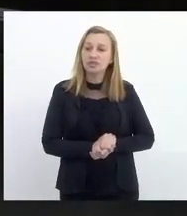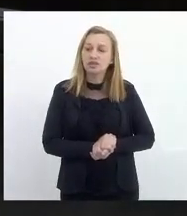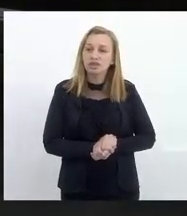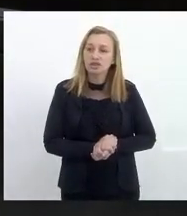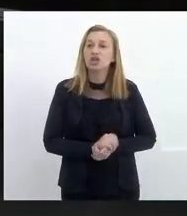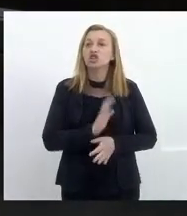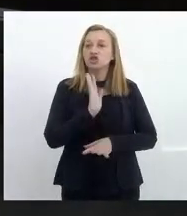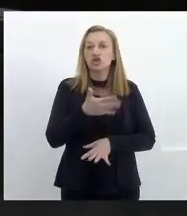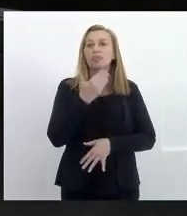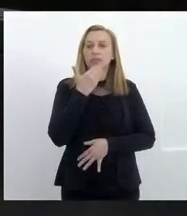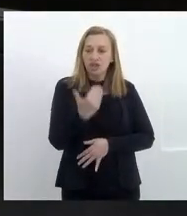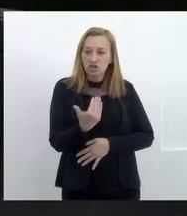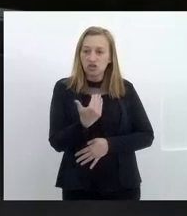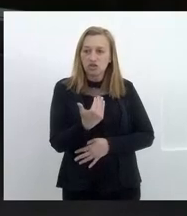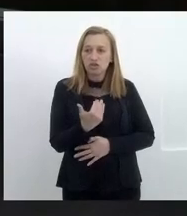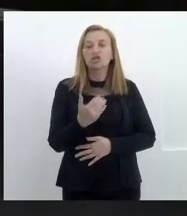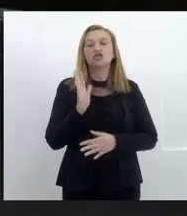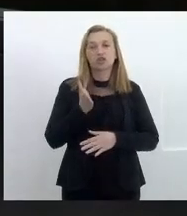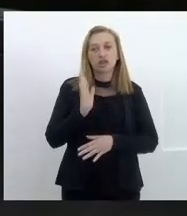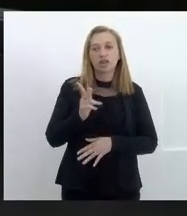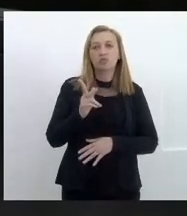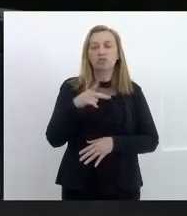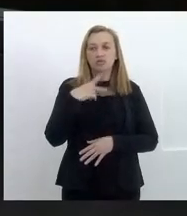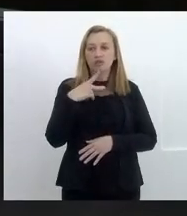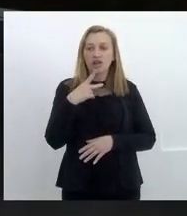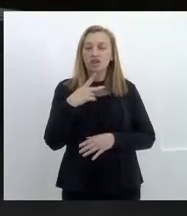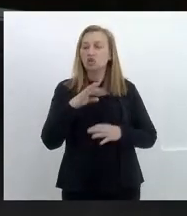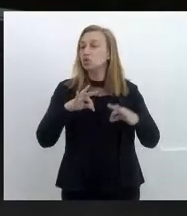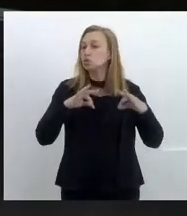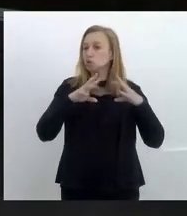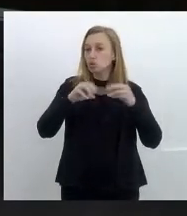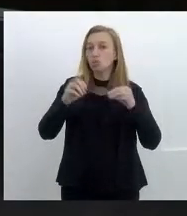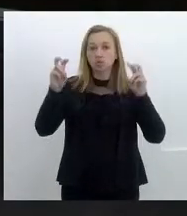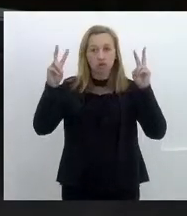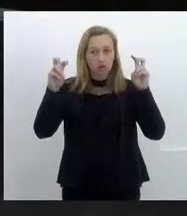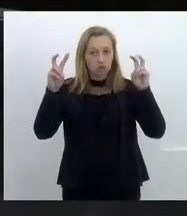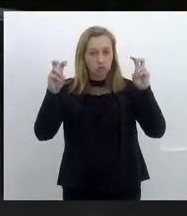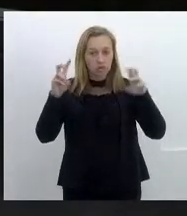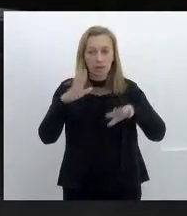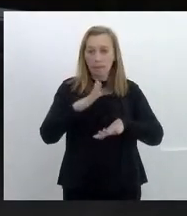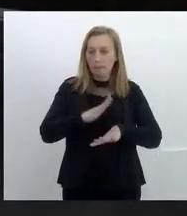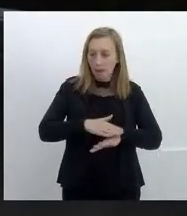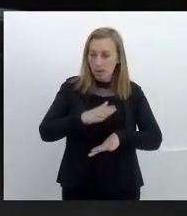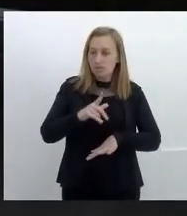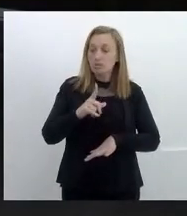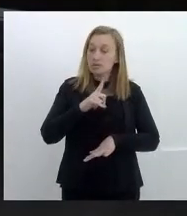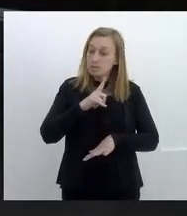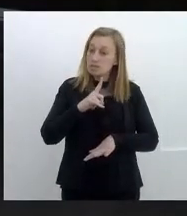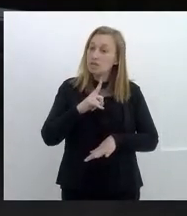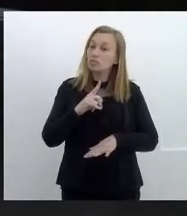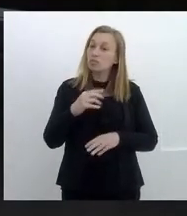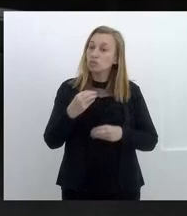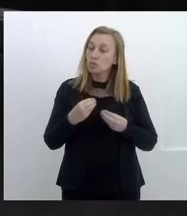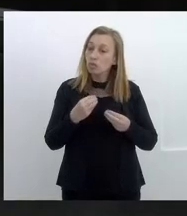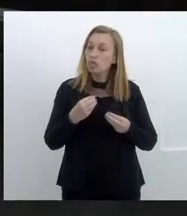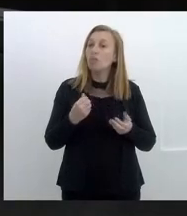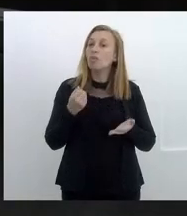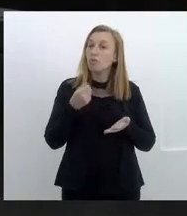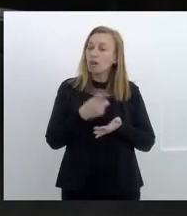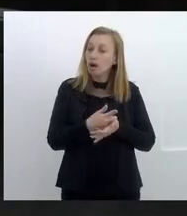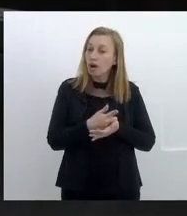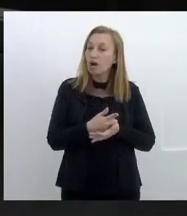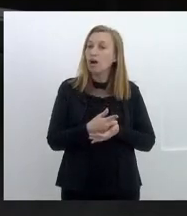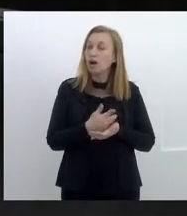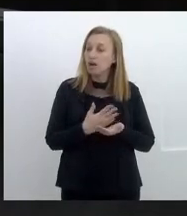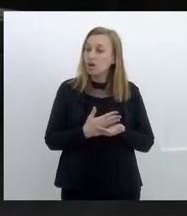Eu já pedi nós já estamos levantando todas as tranças que são as mais que a gente tem condição de que tá e